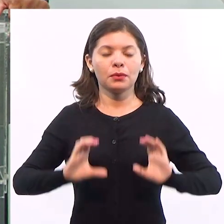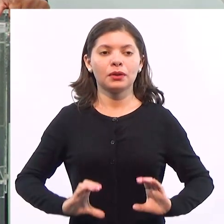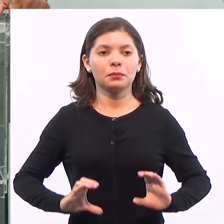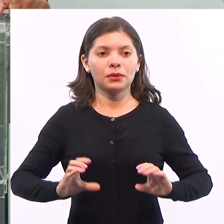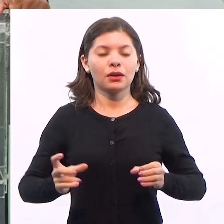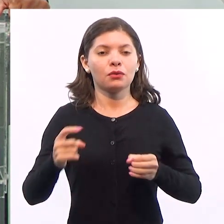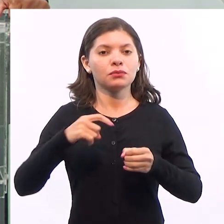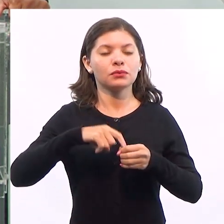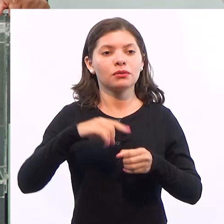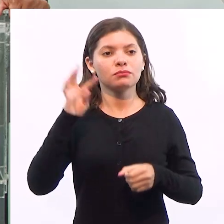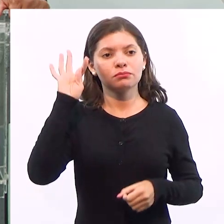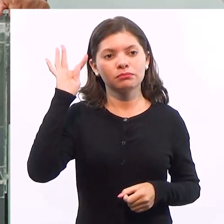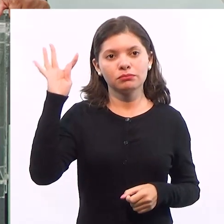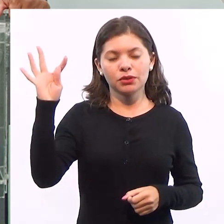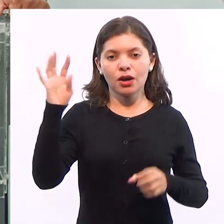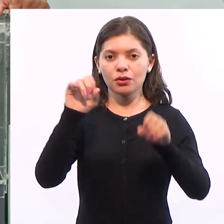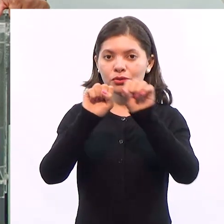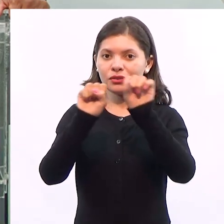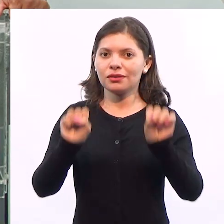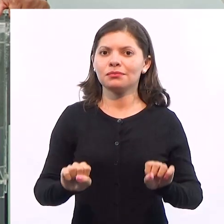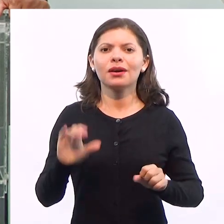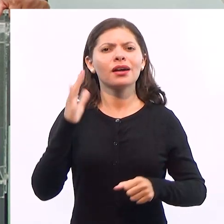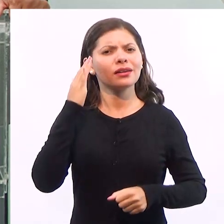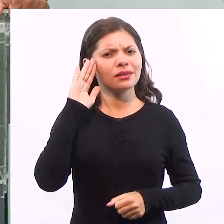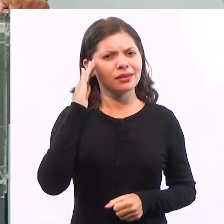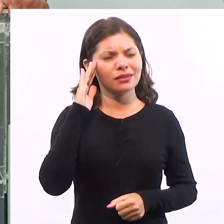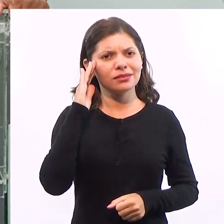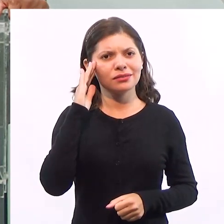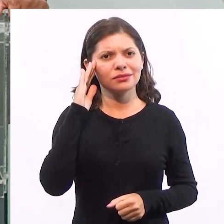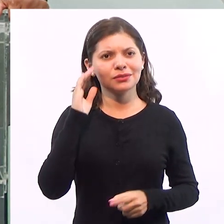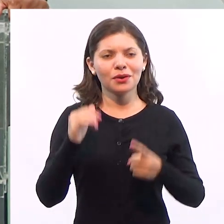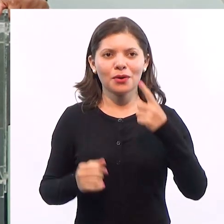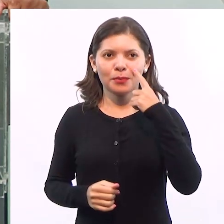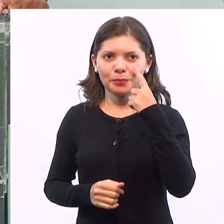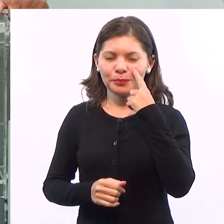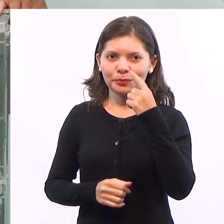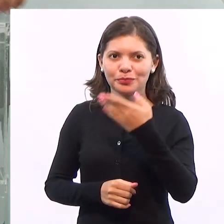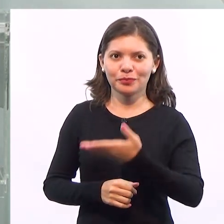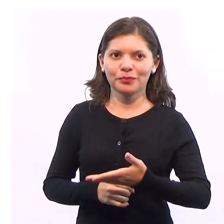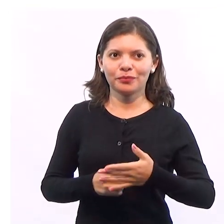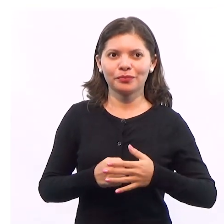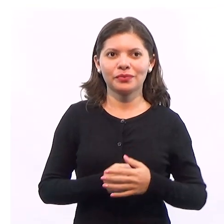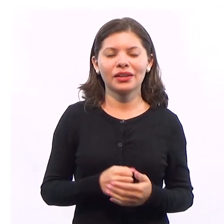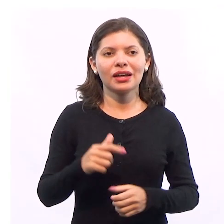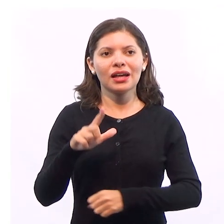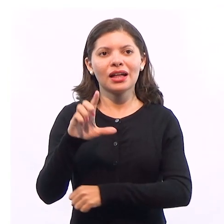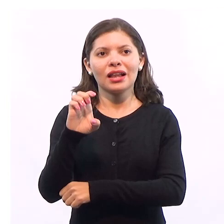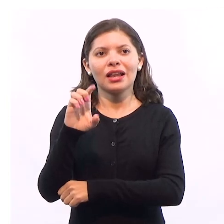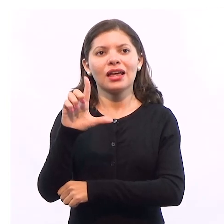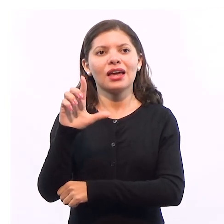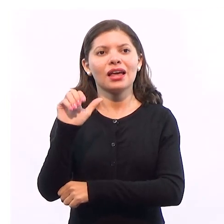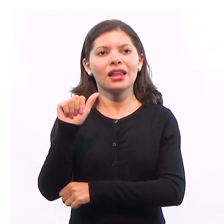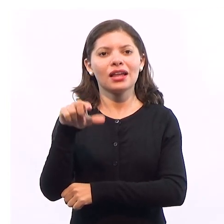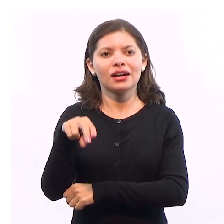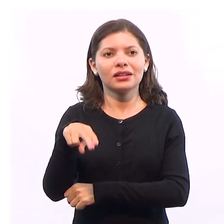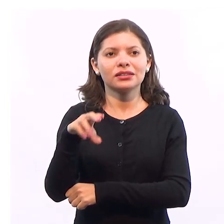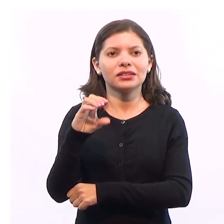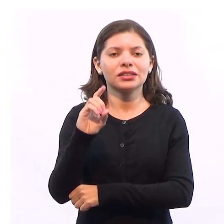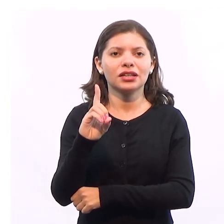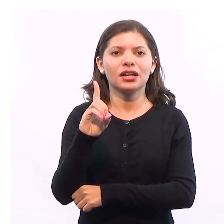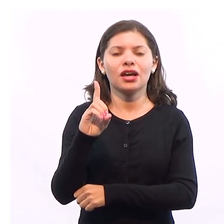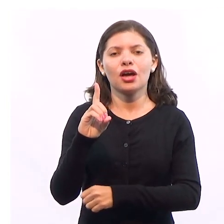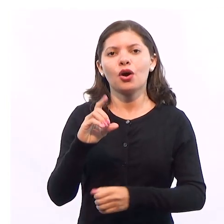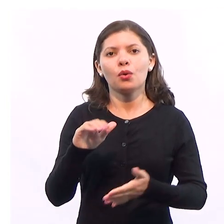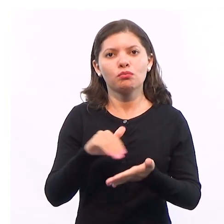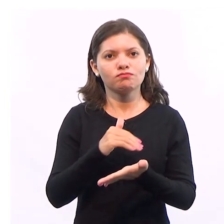teoria comportamental voltada aí para a teoria sistêmica. Entenda bem isso. Olha lá, ó. Leland Bradford,